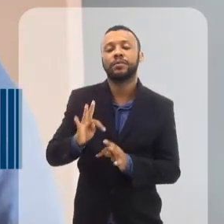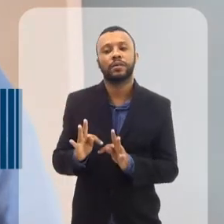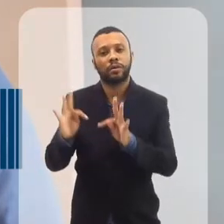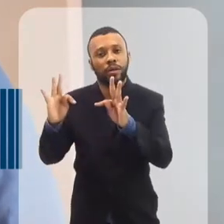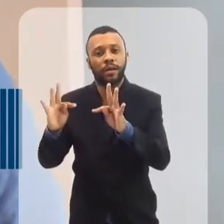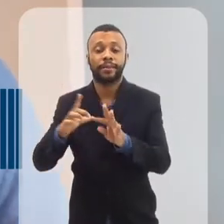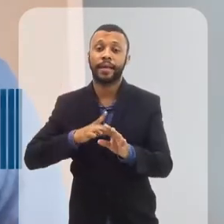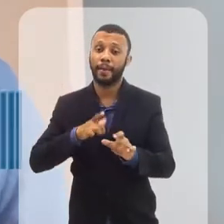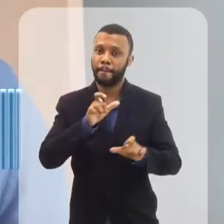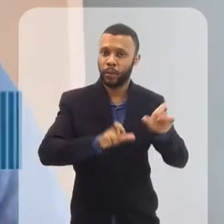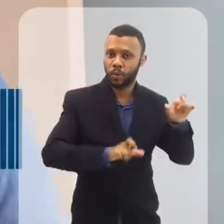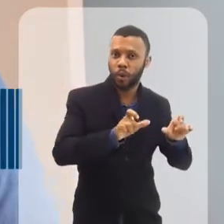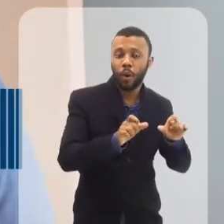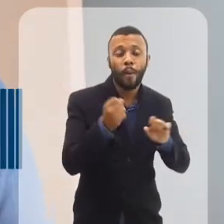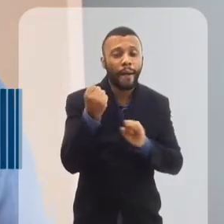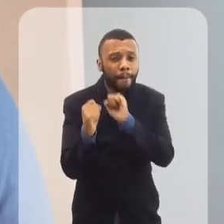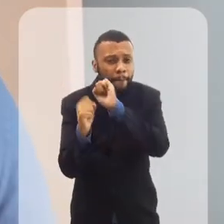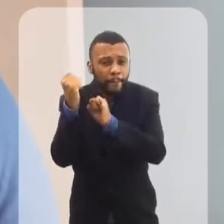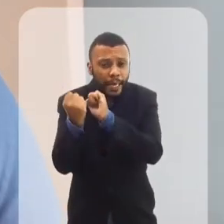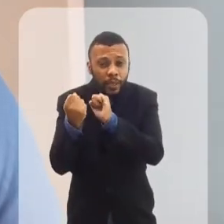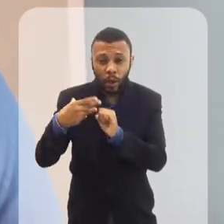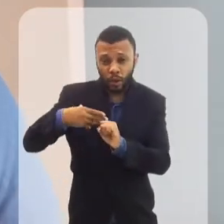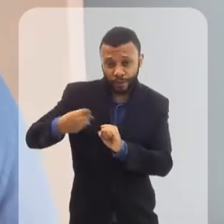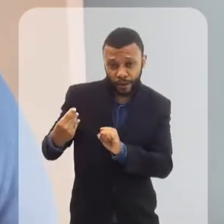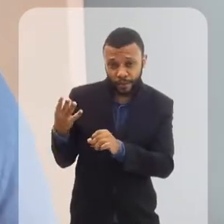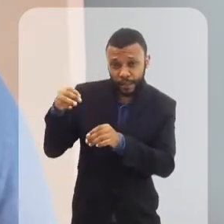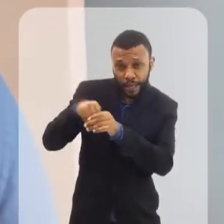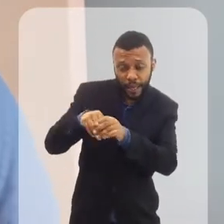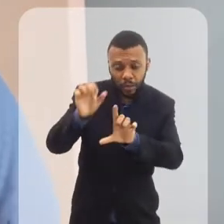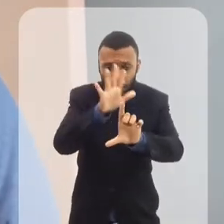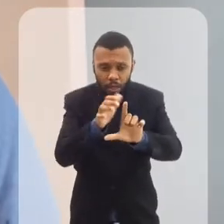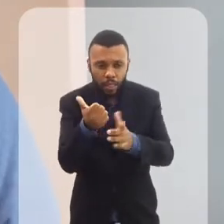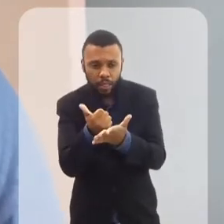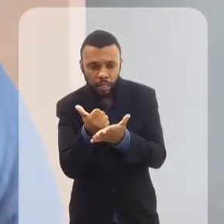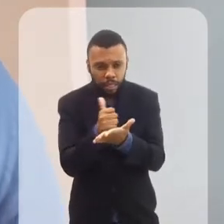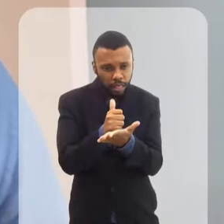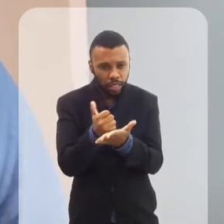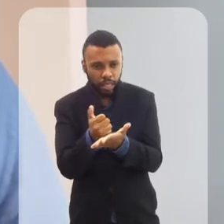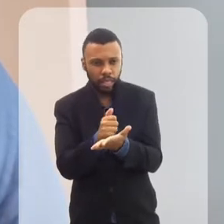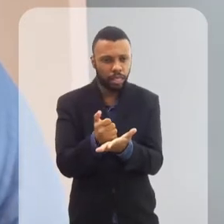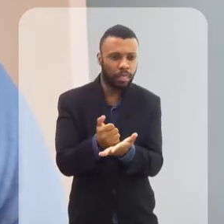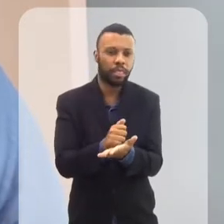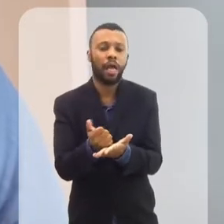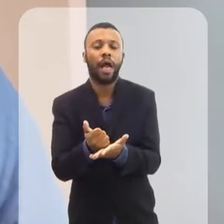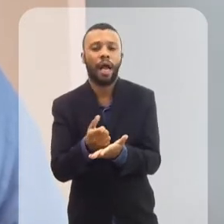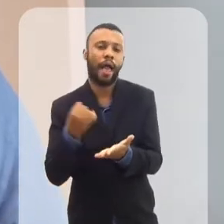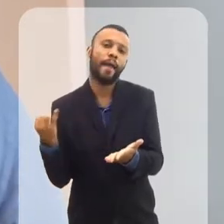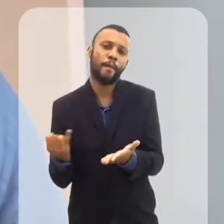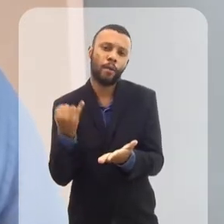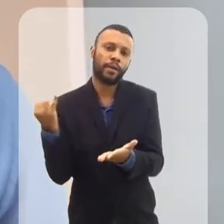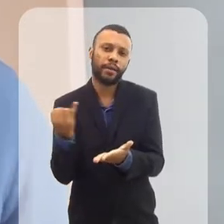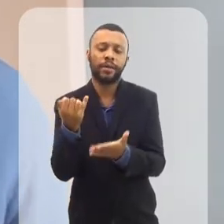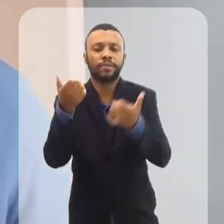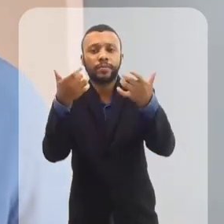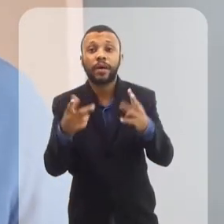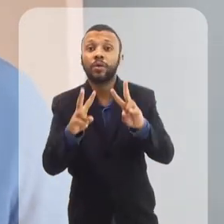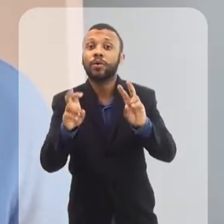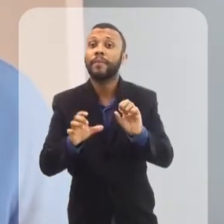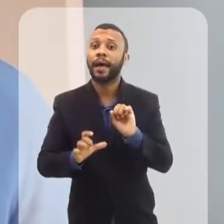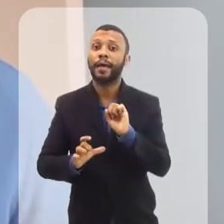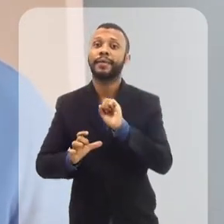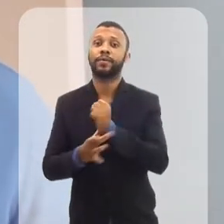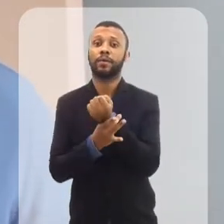onde empresas, pessoas e os nossos filhos vão estar lá dentro jogando cada vez mais, é muito importante a gente se preocupar com a questão